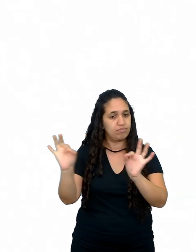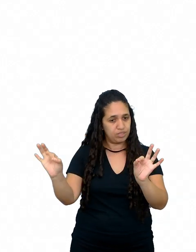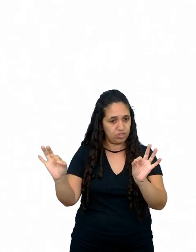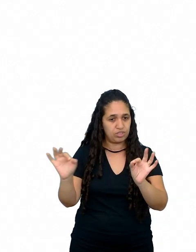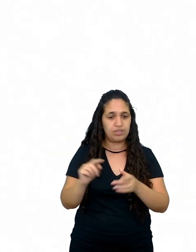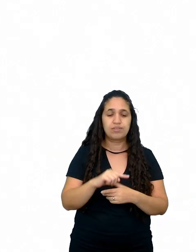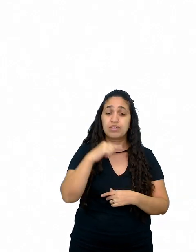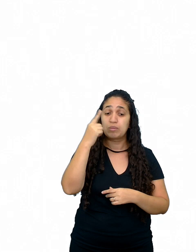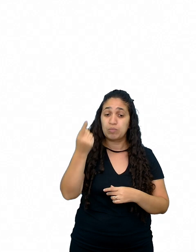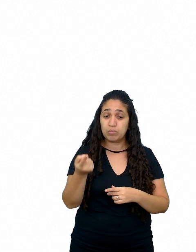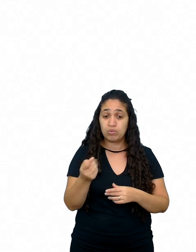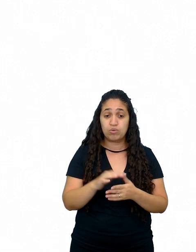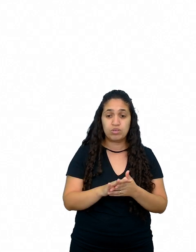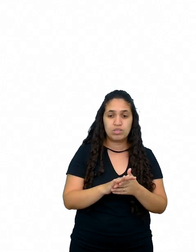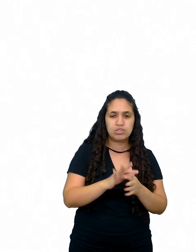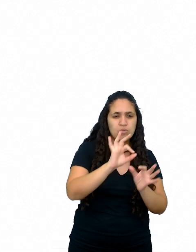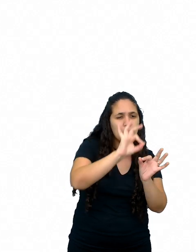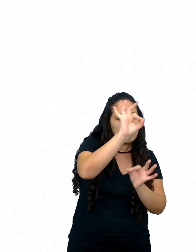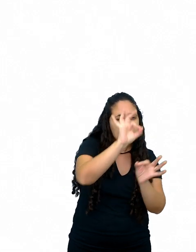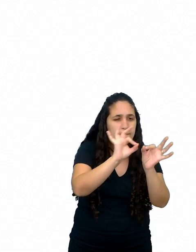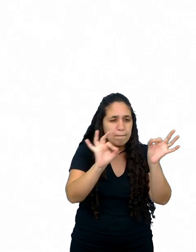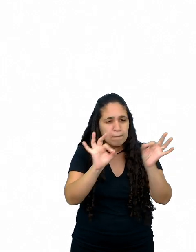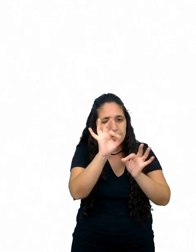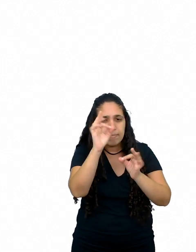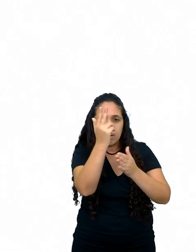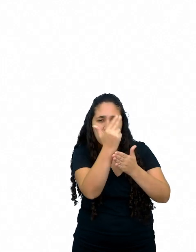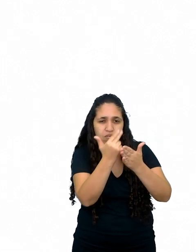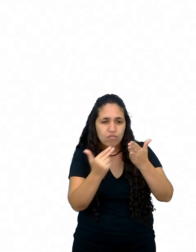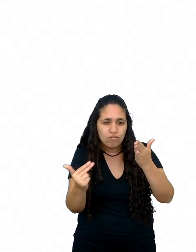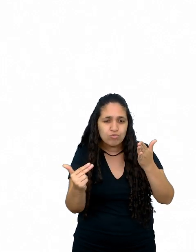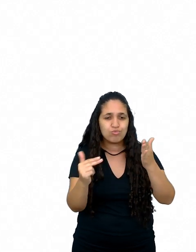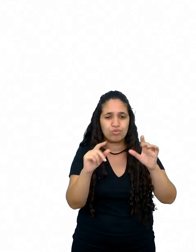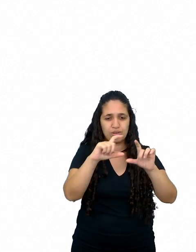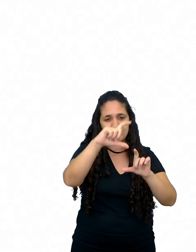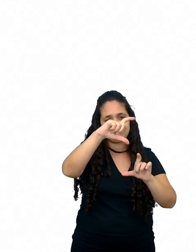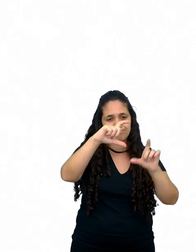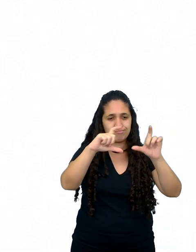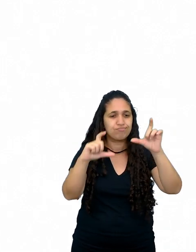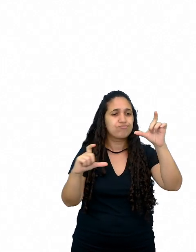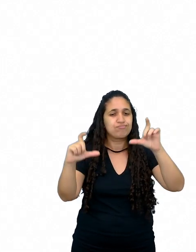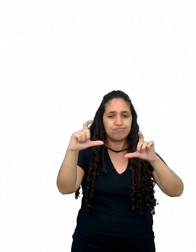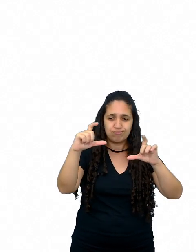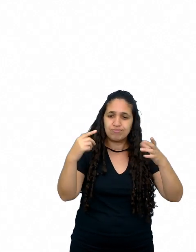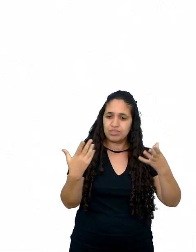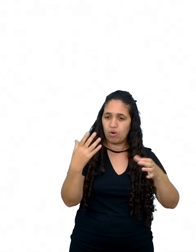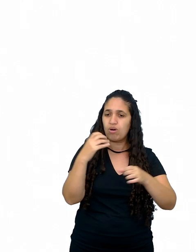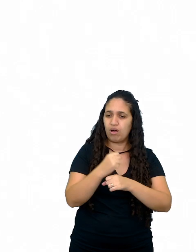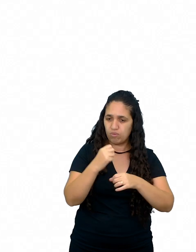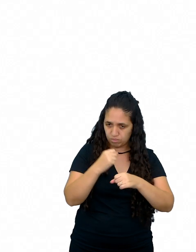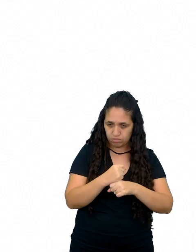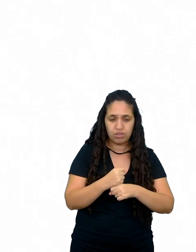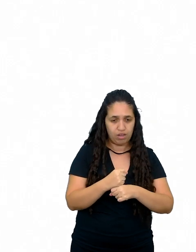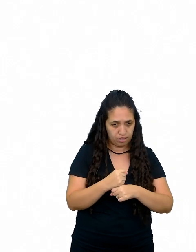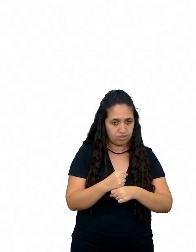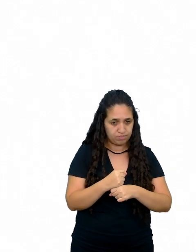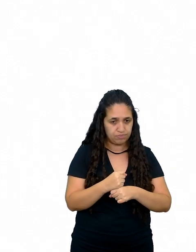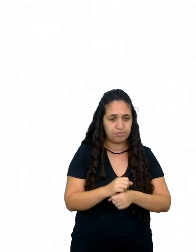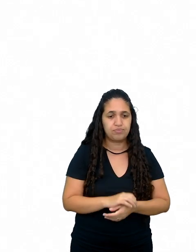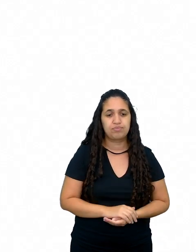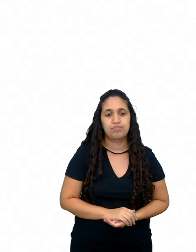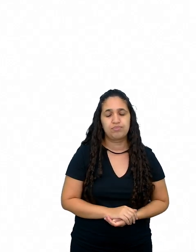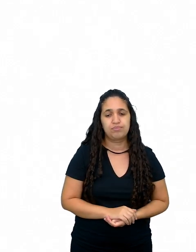o perímetro de figuras planas, eu preciso dessas distâncias para calcular esse